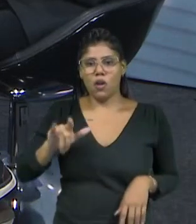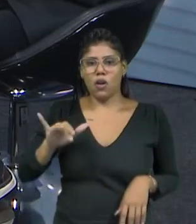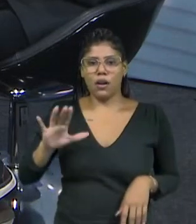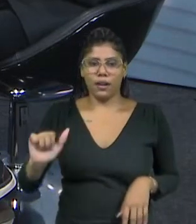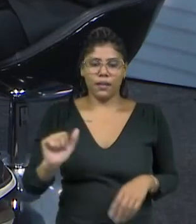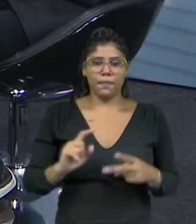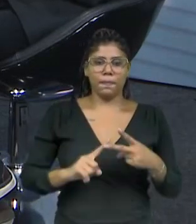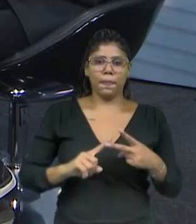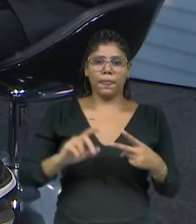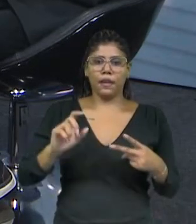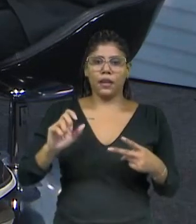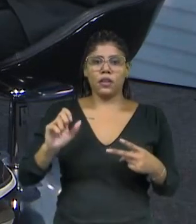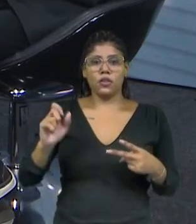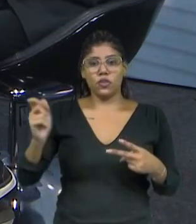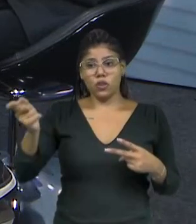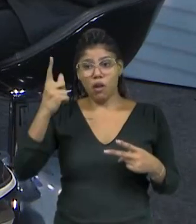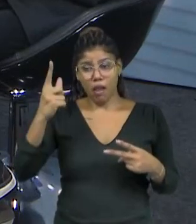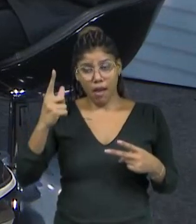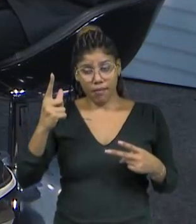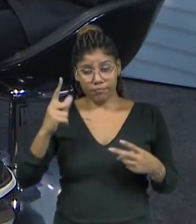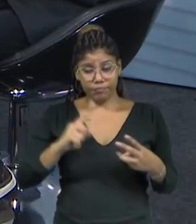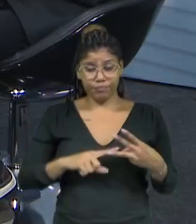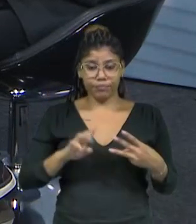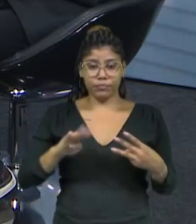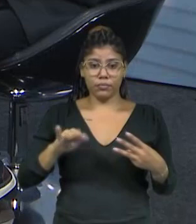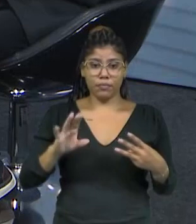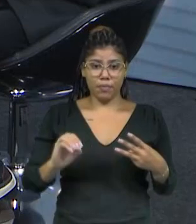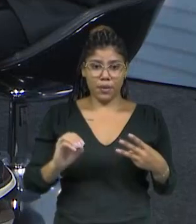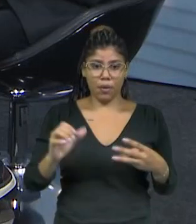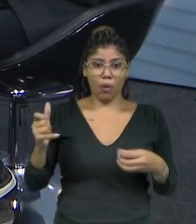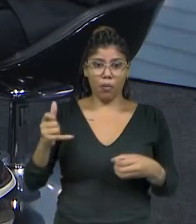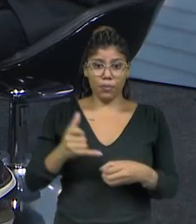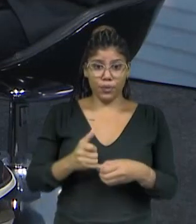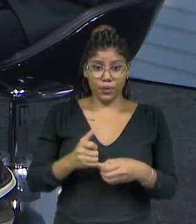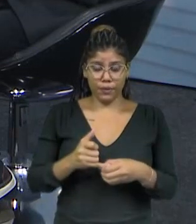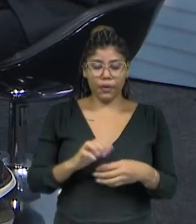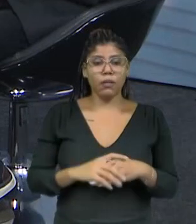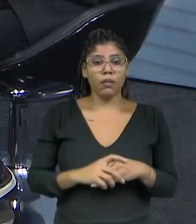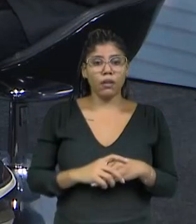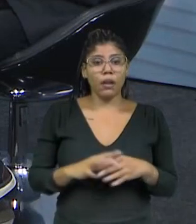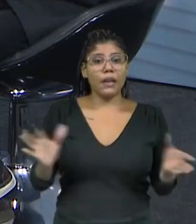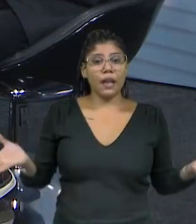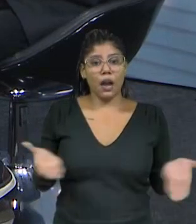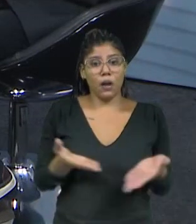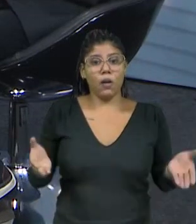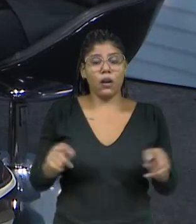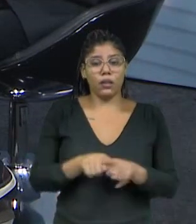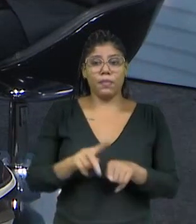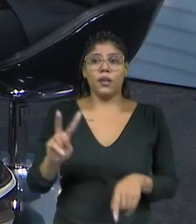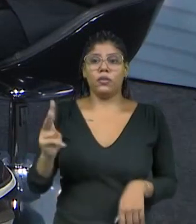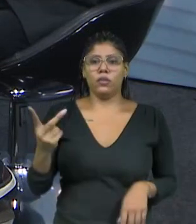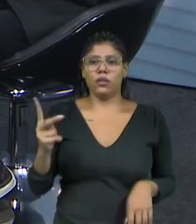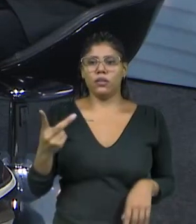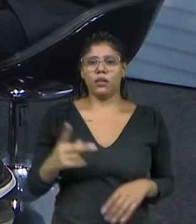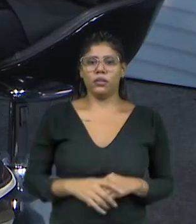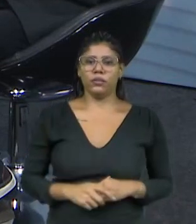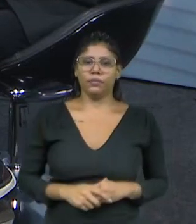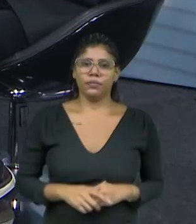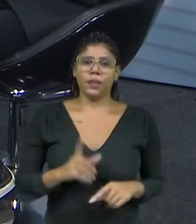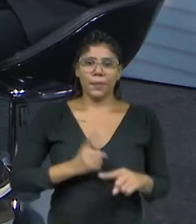solar, no biocombustível, né? Estamos sendo agora no hidrogênio verde. E temos matéria-prima